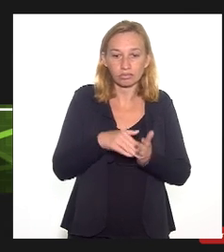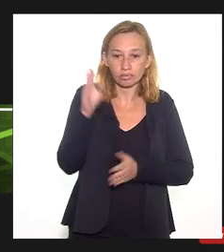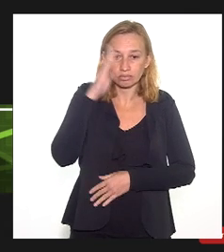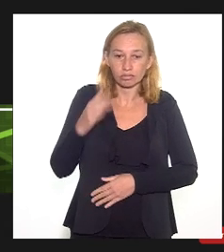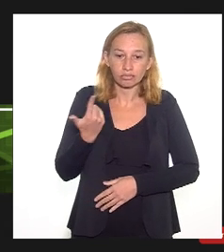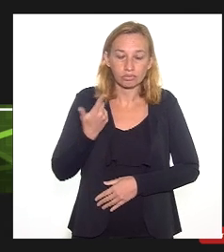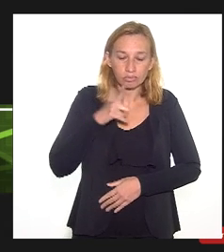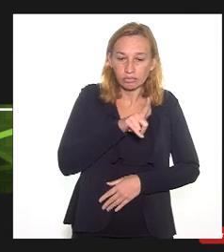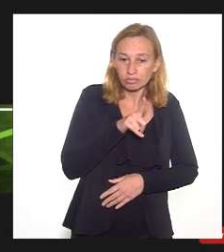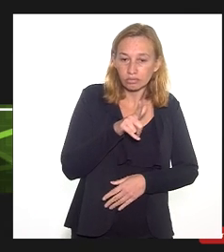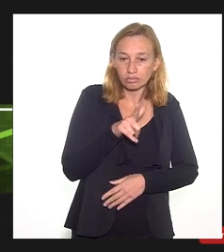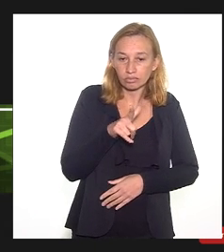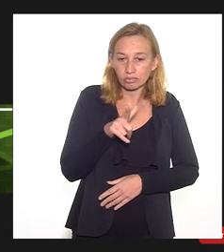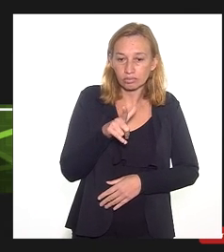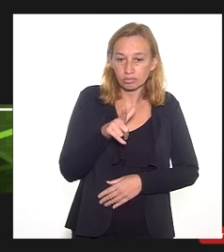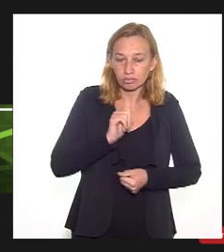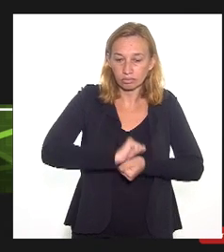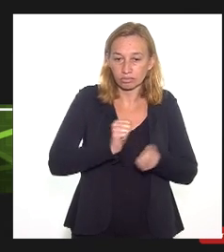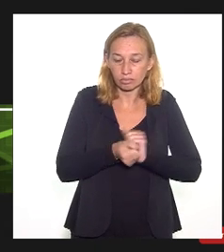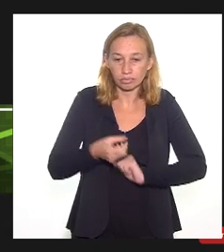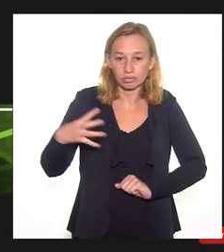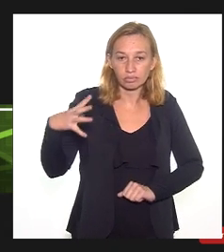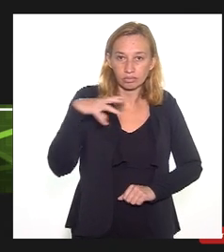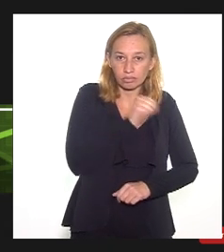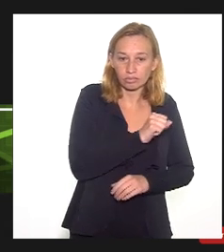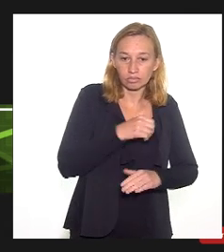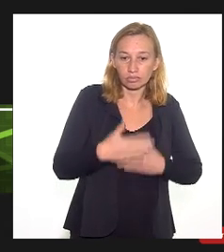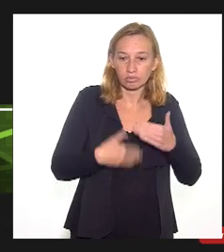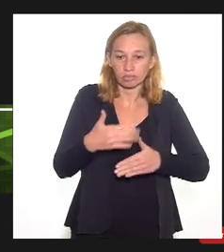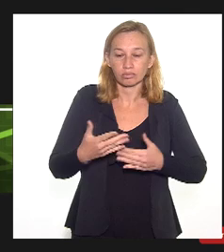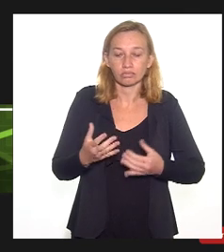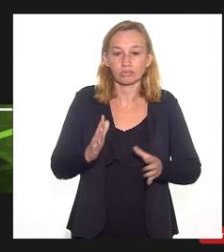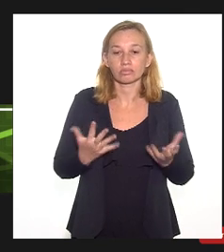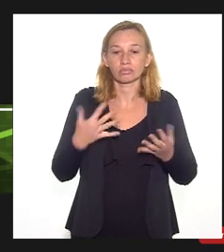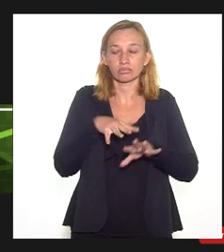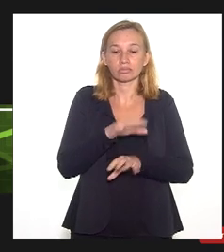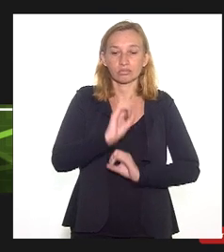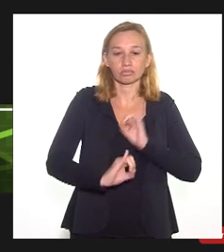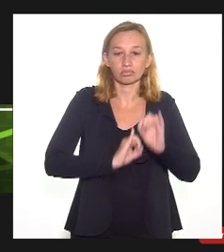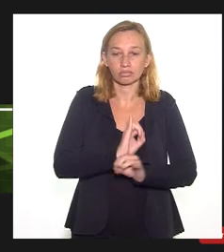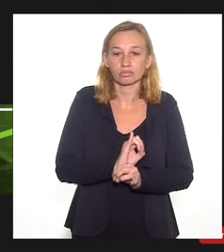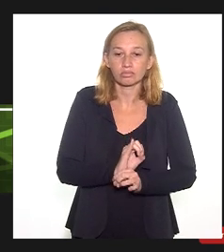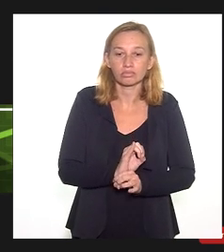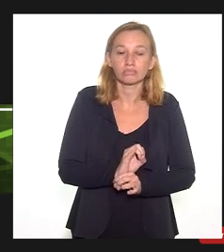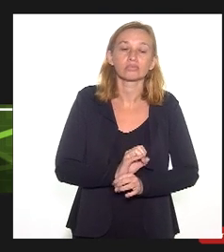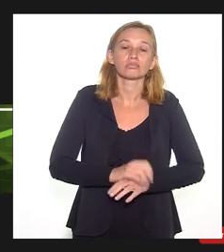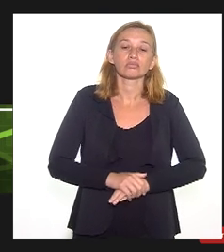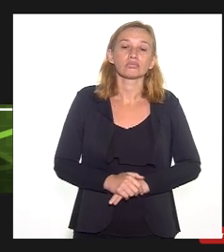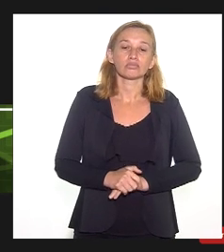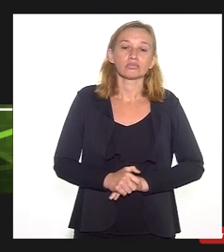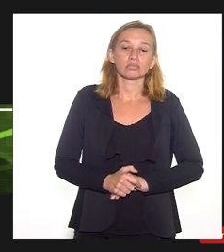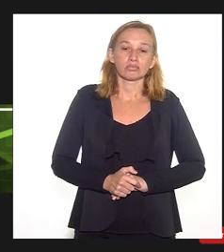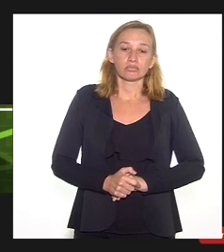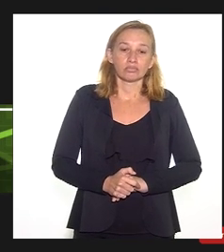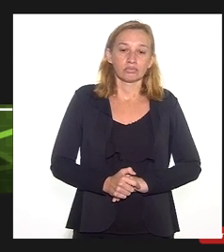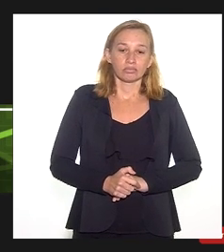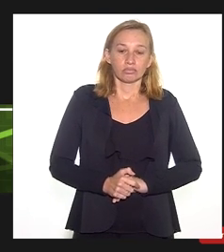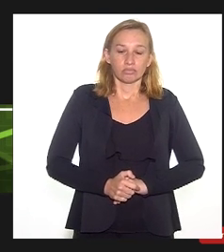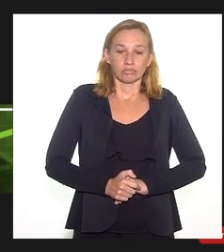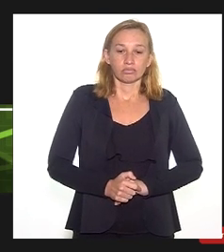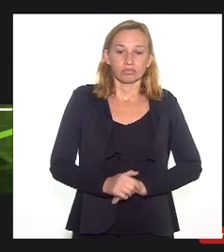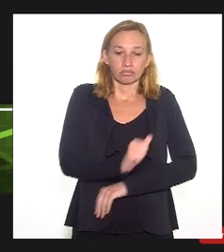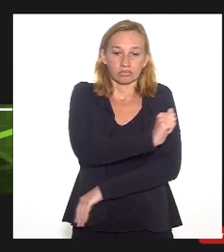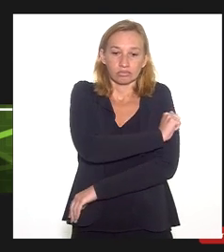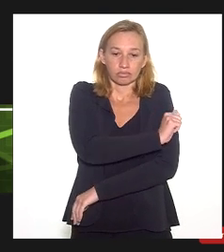que conseguiu tocar de forma tão rápido o seu processo de inclusão digital e esse processo de inclusão digital pelo qual os